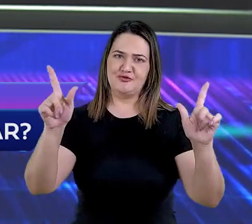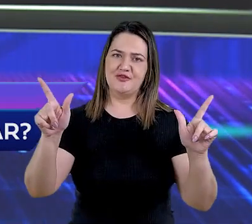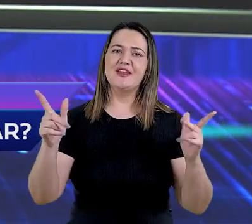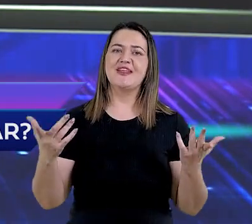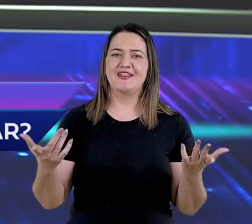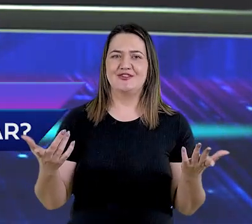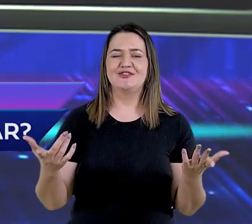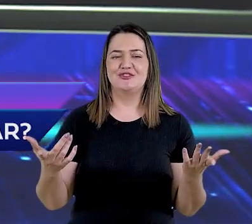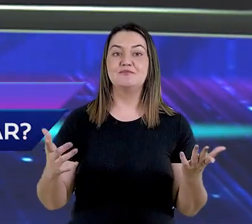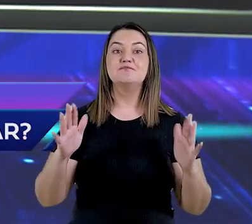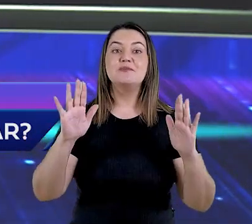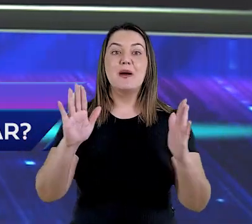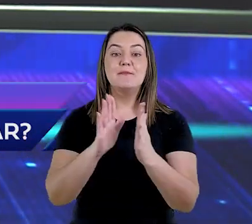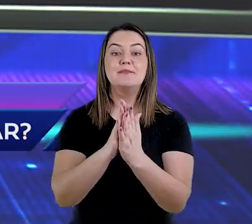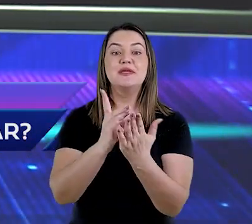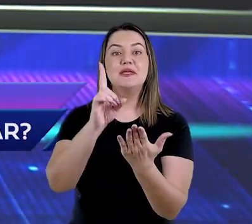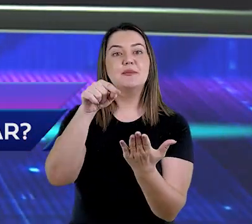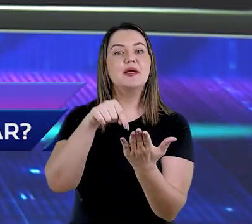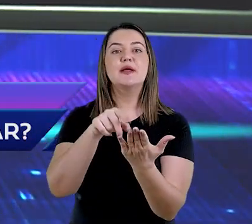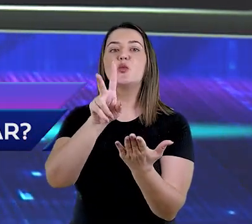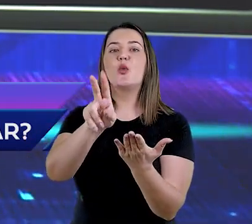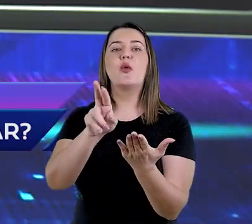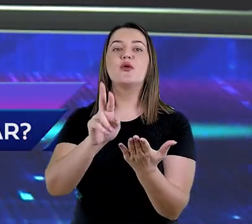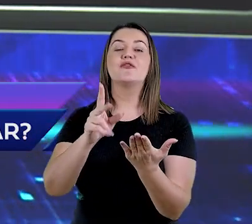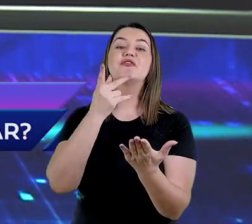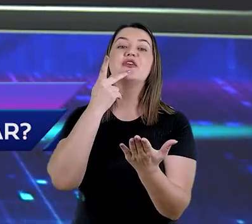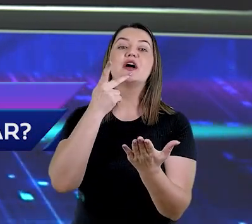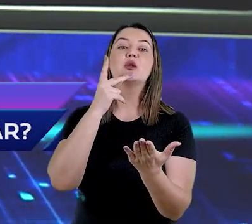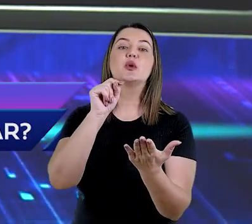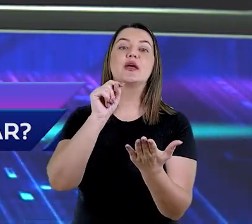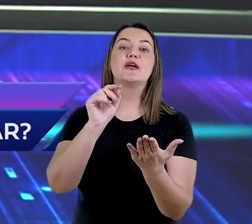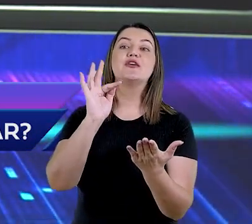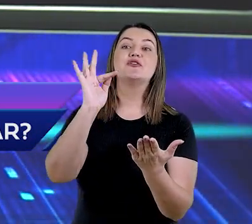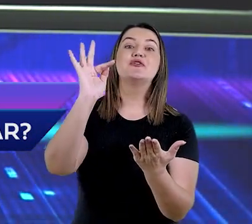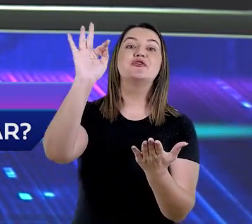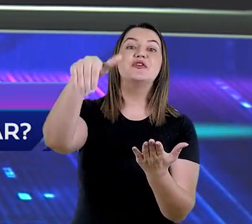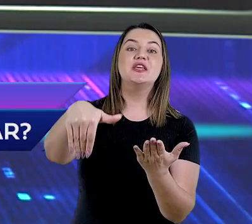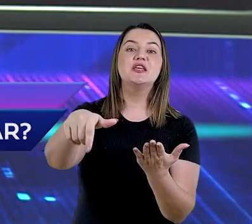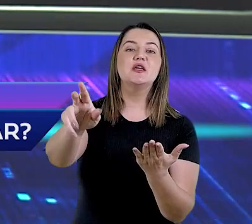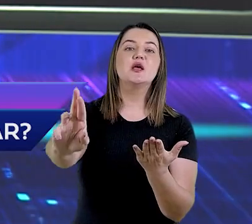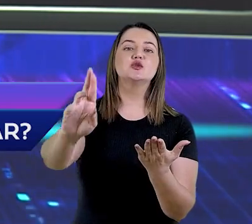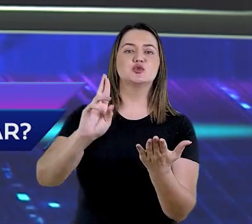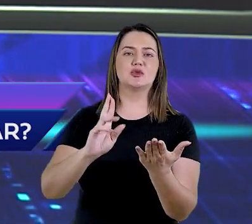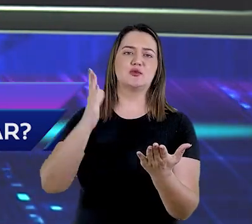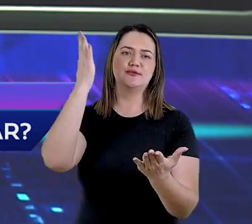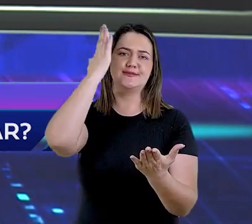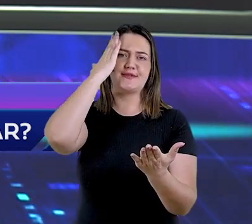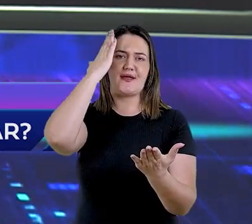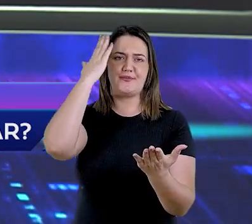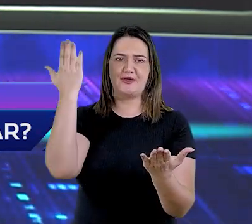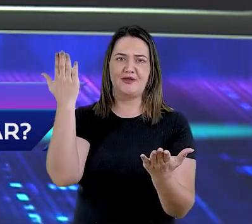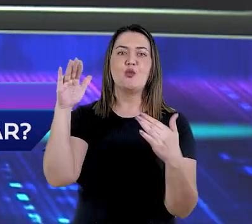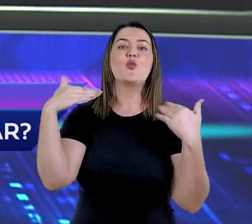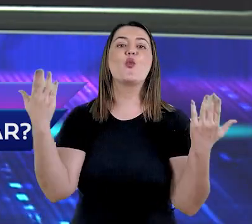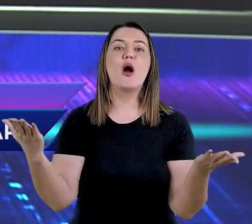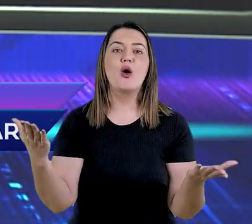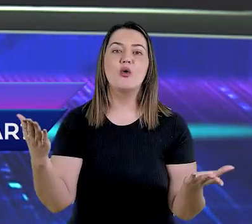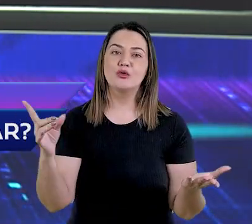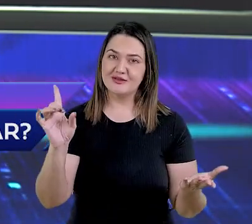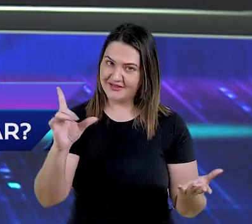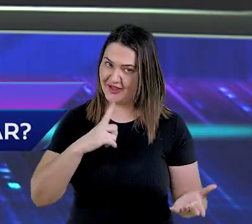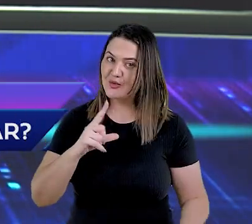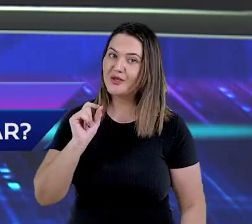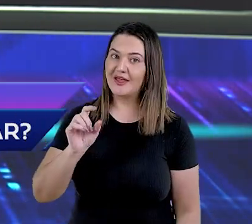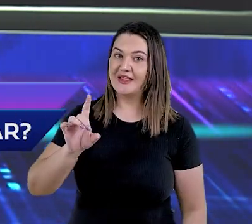nós estamos num jogo da luta entre o bem e o mal. E nós já sabemos o final. Deus já deu o